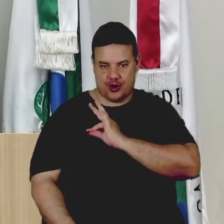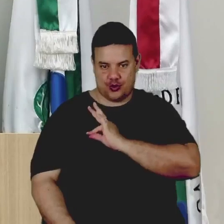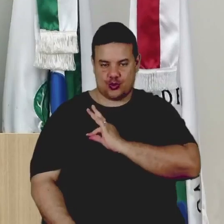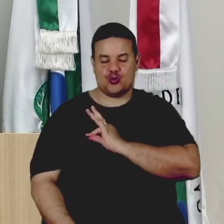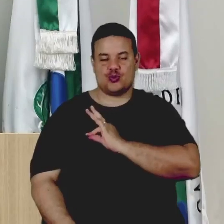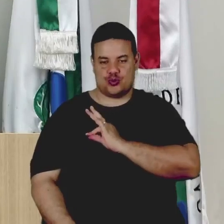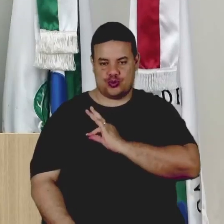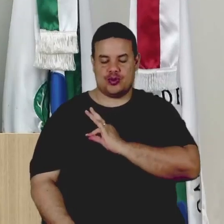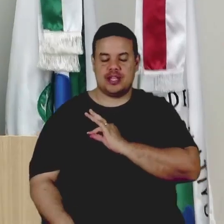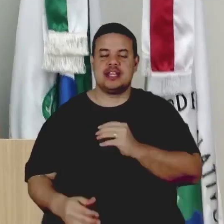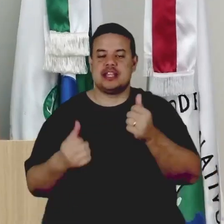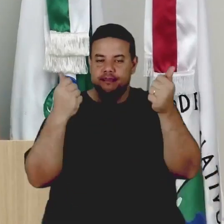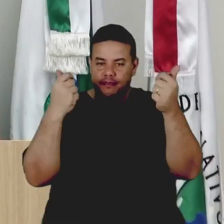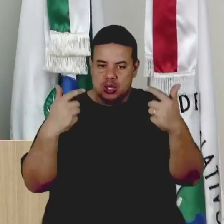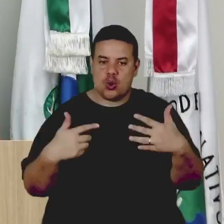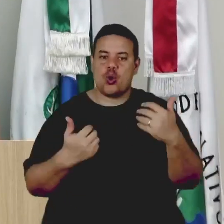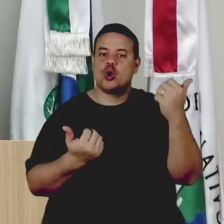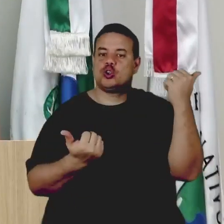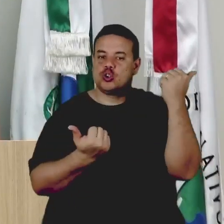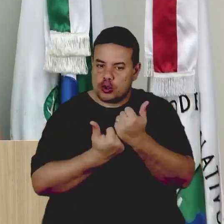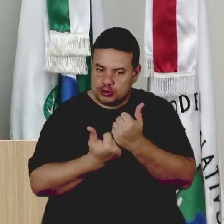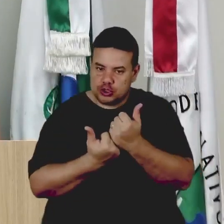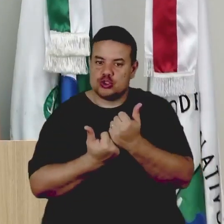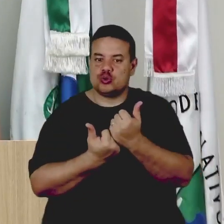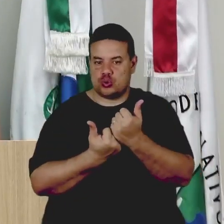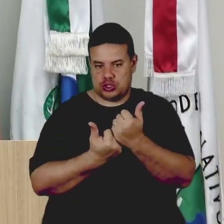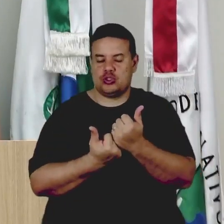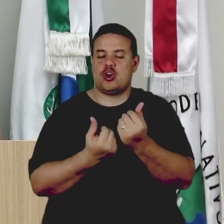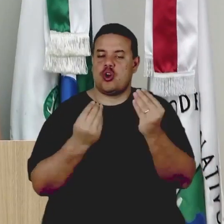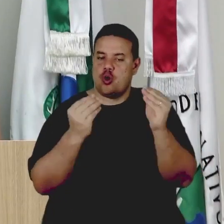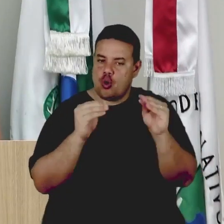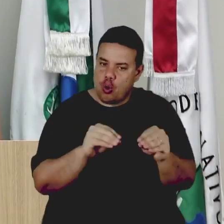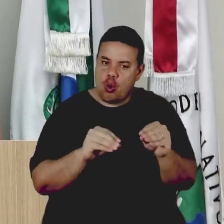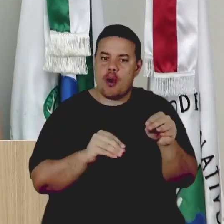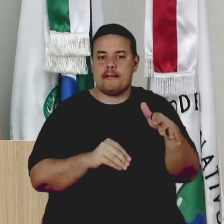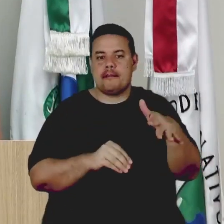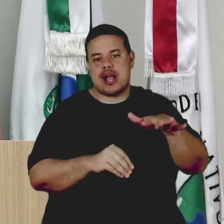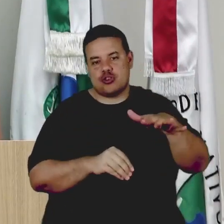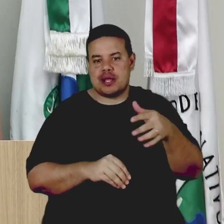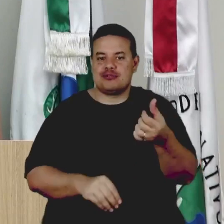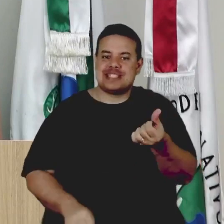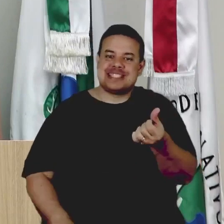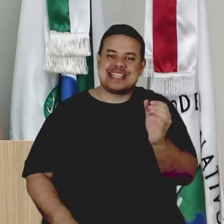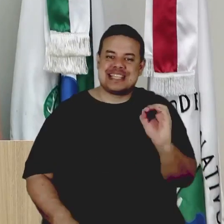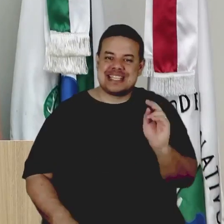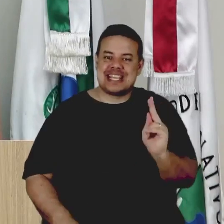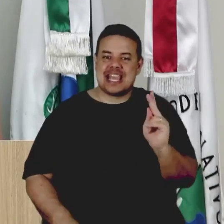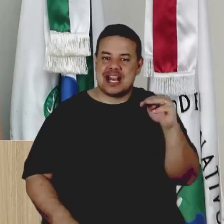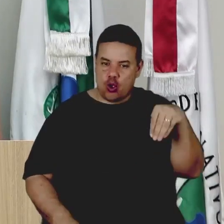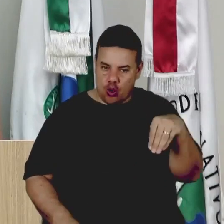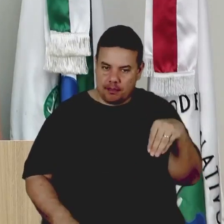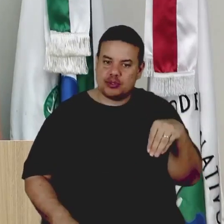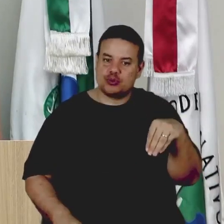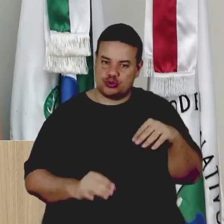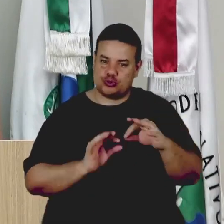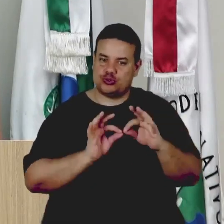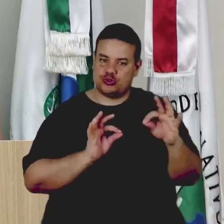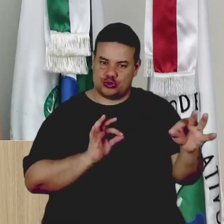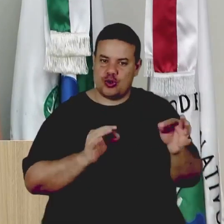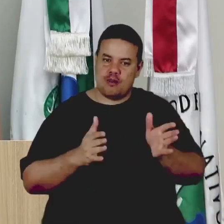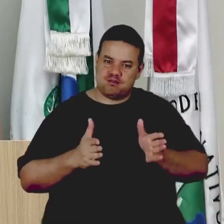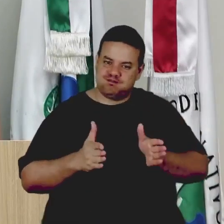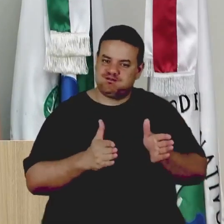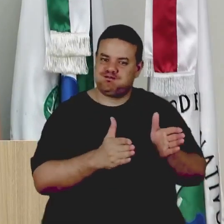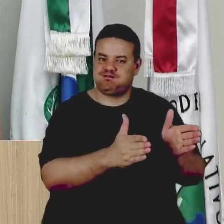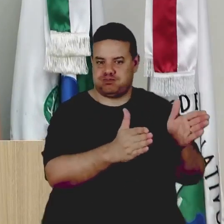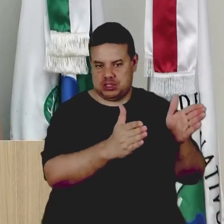foram substituídos e colocados aproximadamente 60 quilômetros de tubulações.